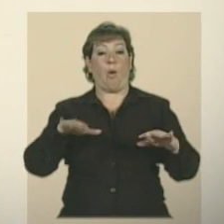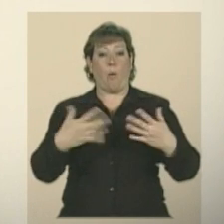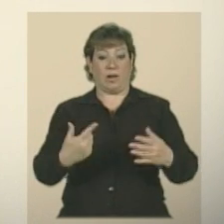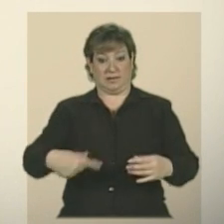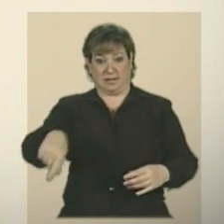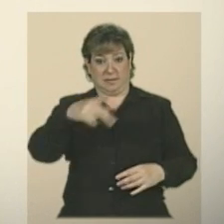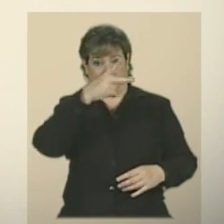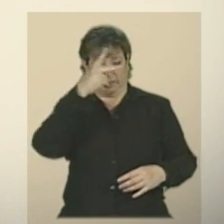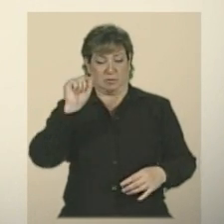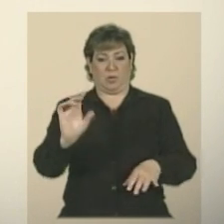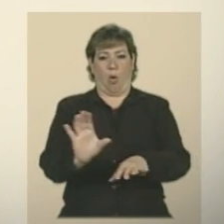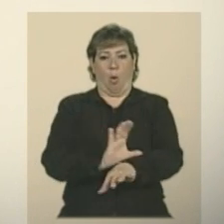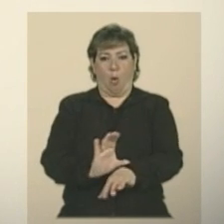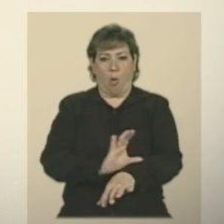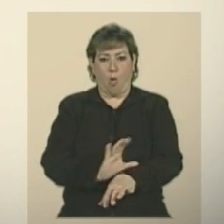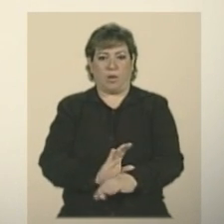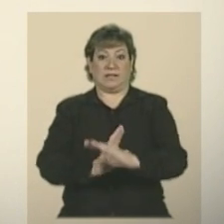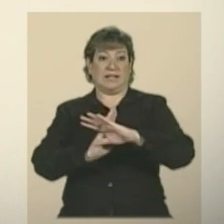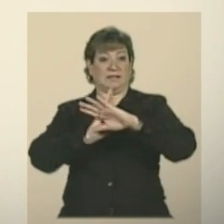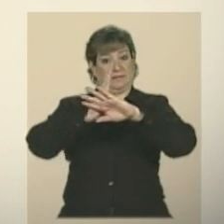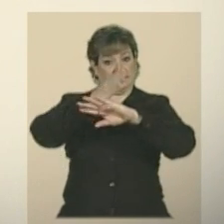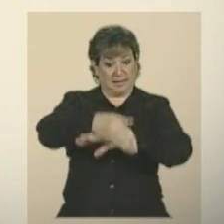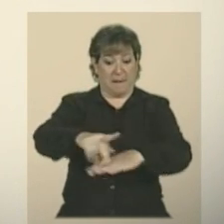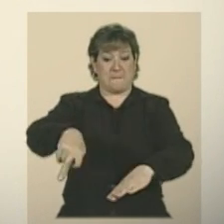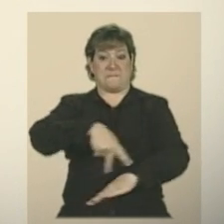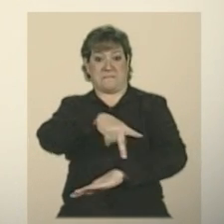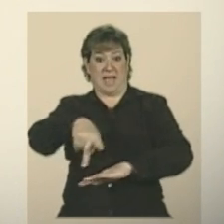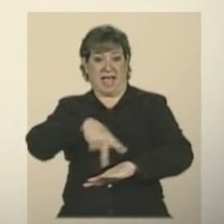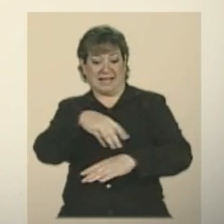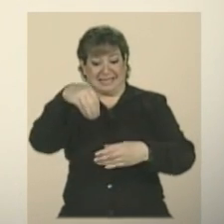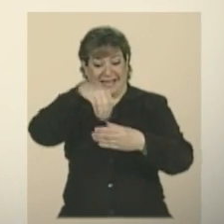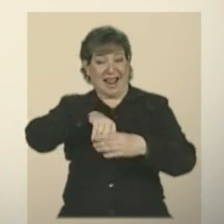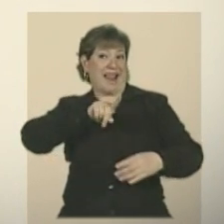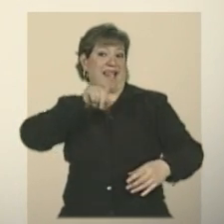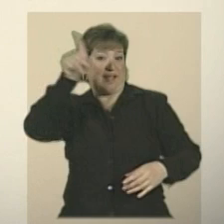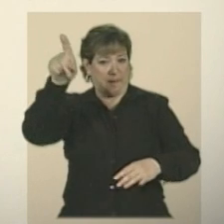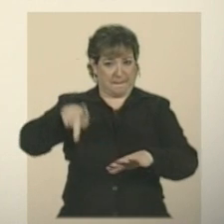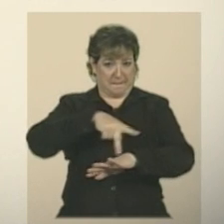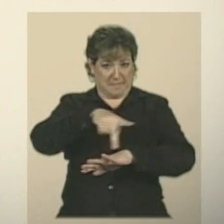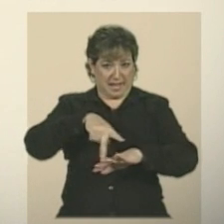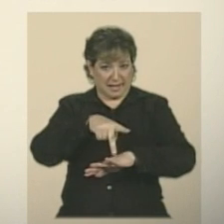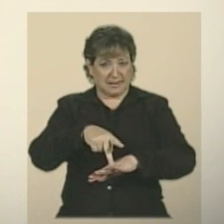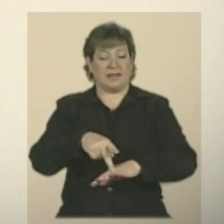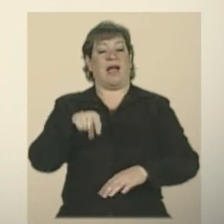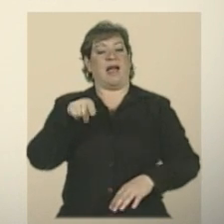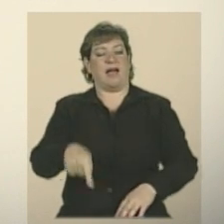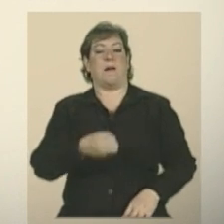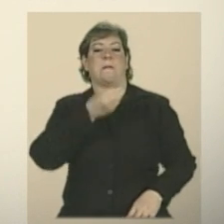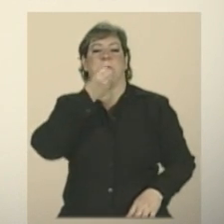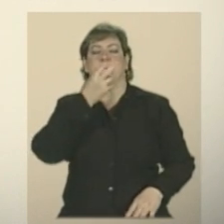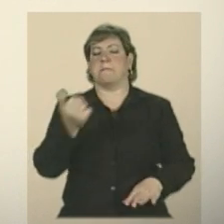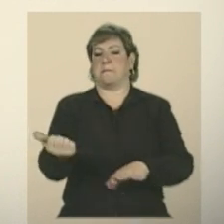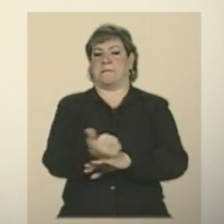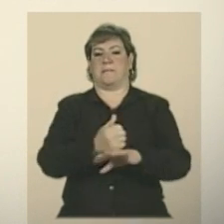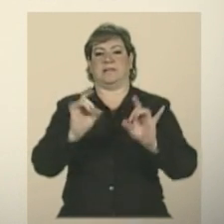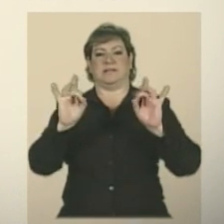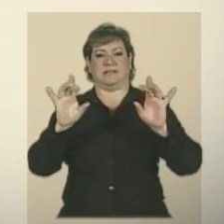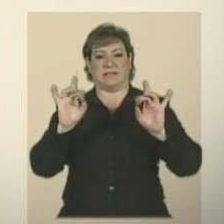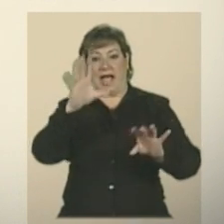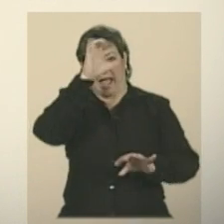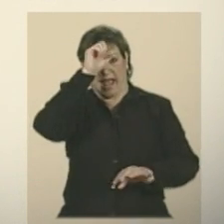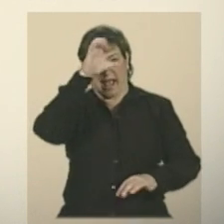que cursos de imersão no país estrangeiro é a forma mais eficiente